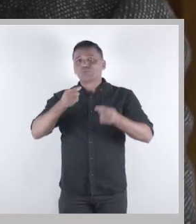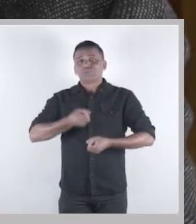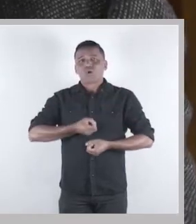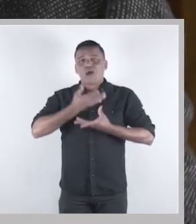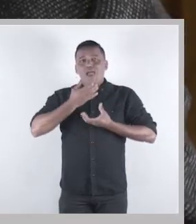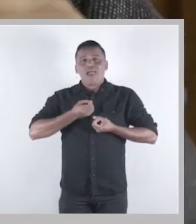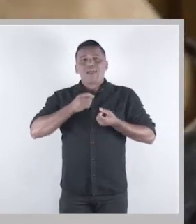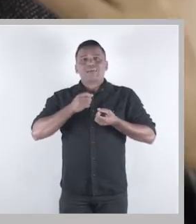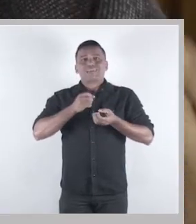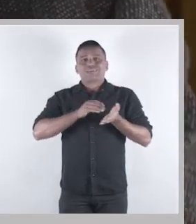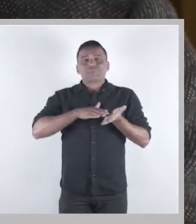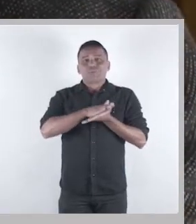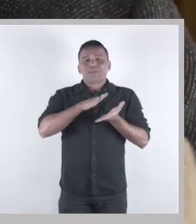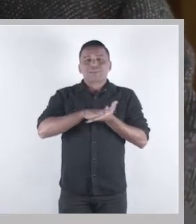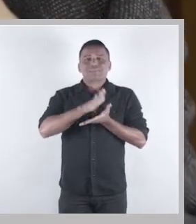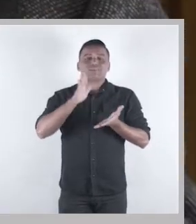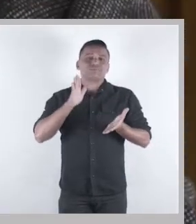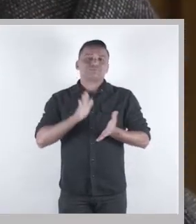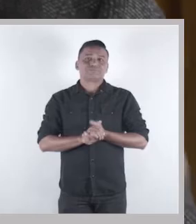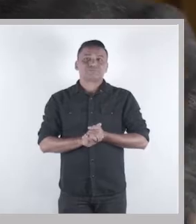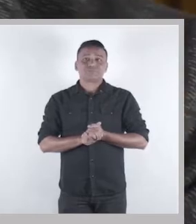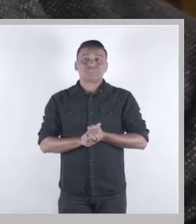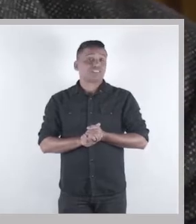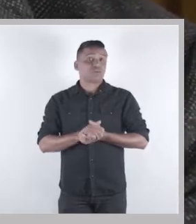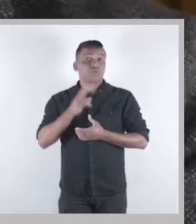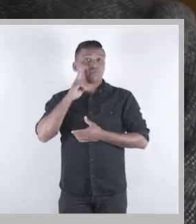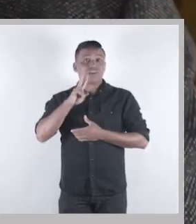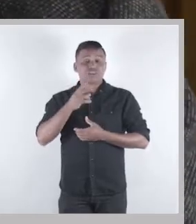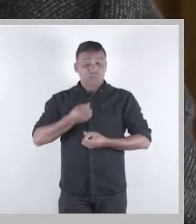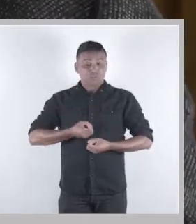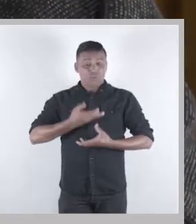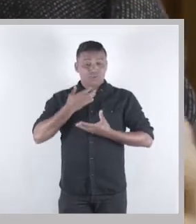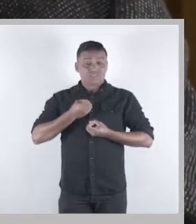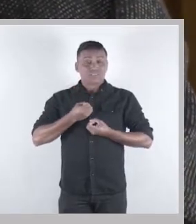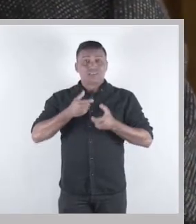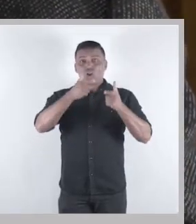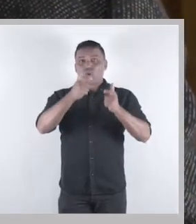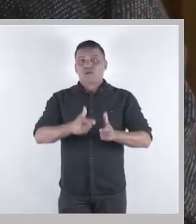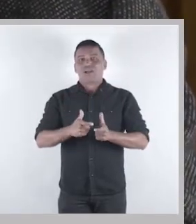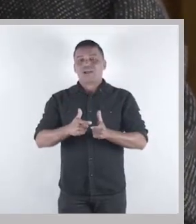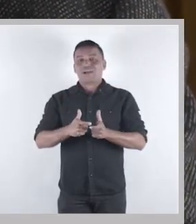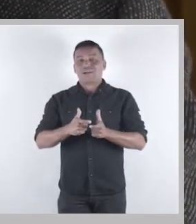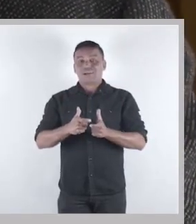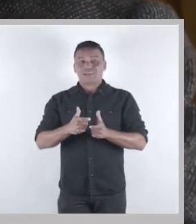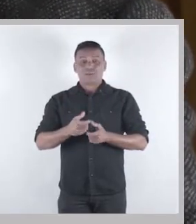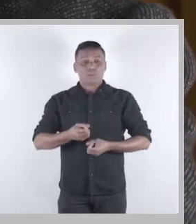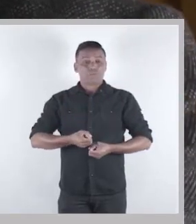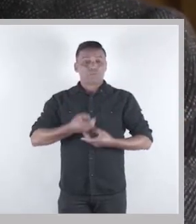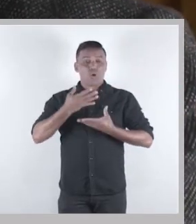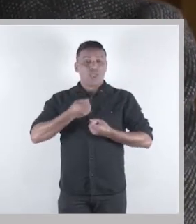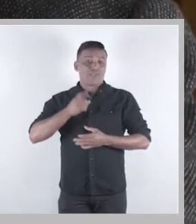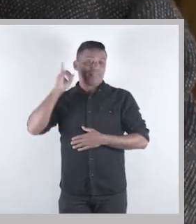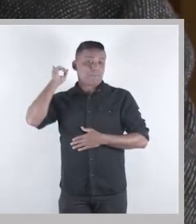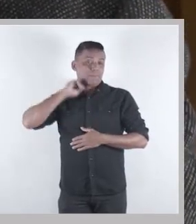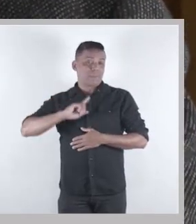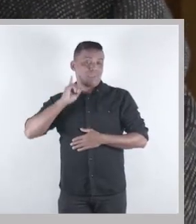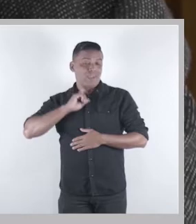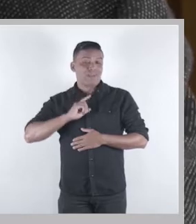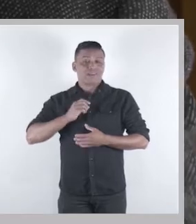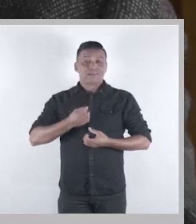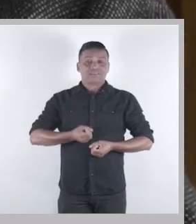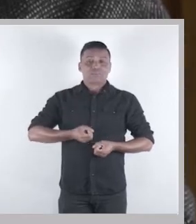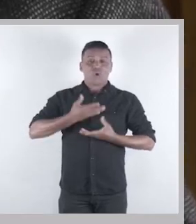território né quando eu falo se é o poeta Mineiro o poeta de Belo Horizonte é só por uma questão até de facilidade